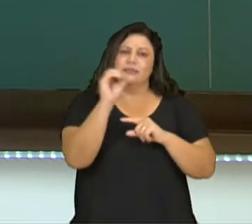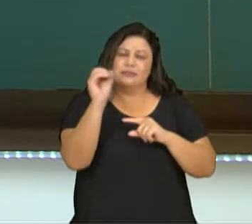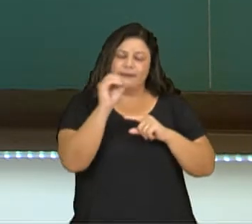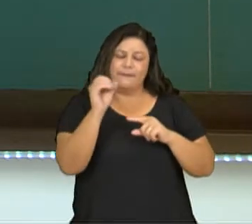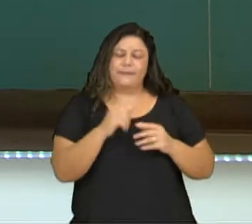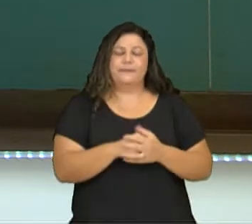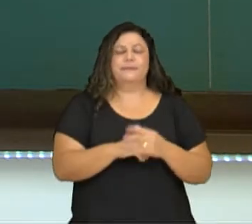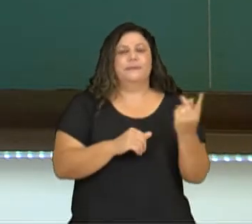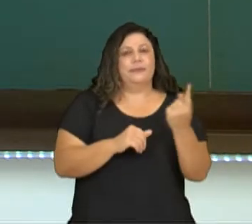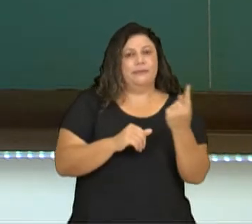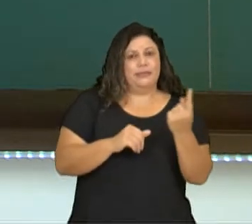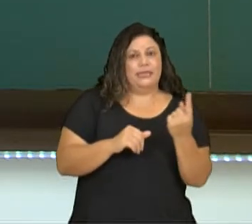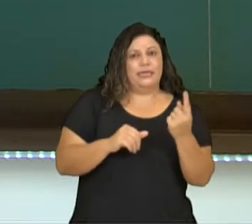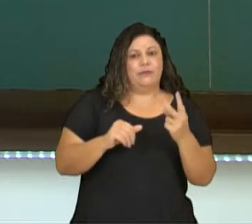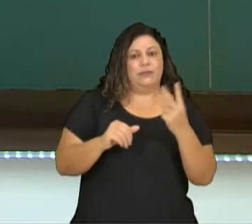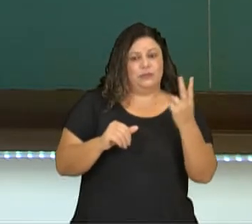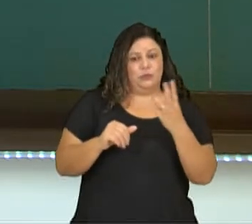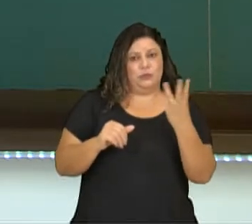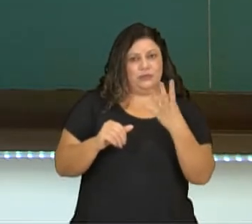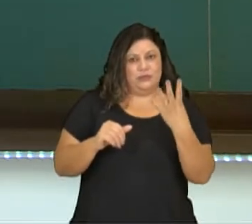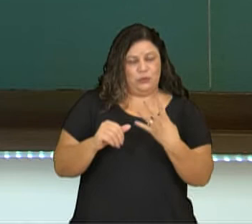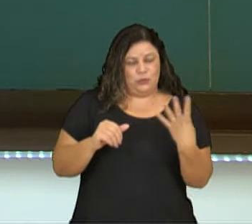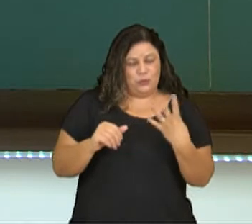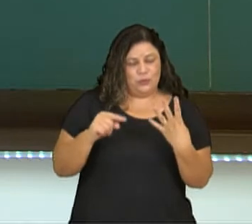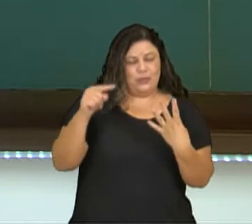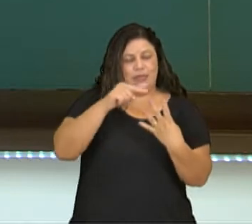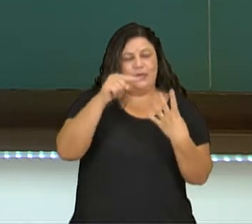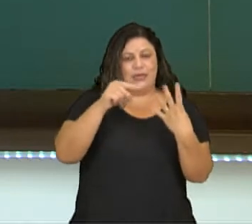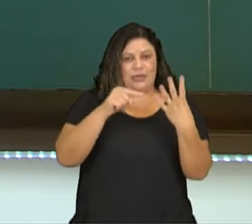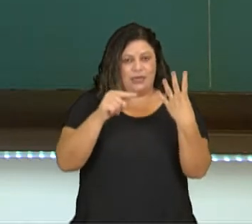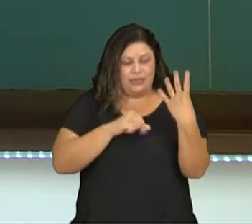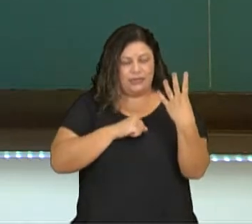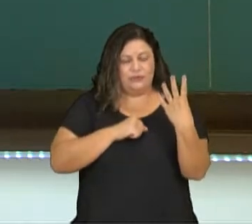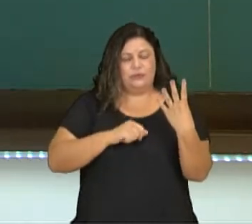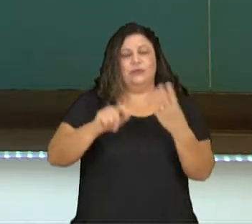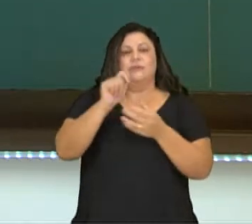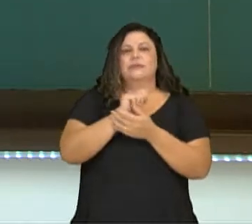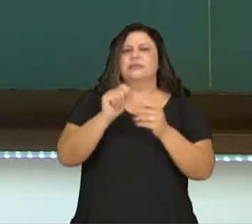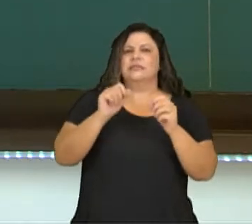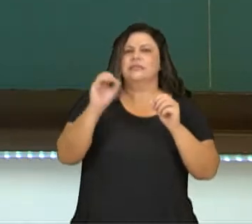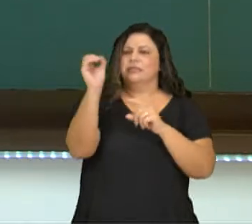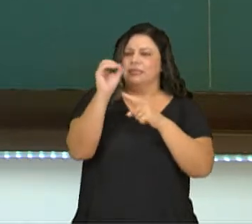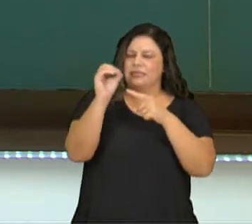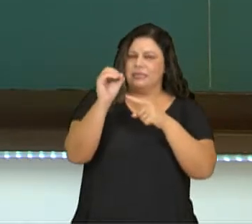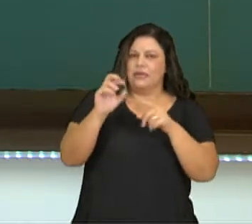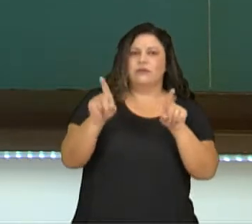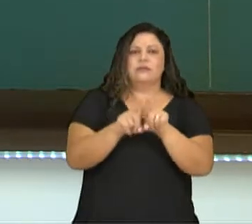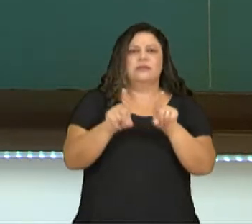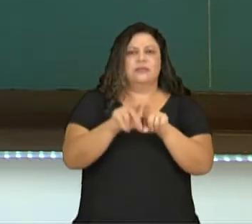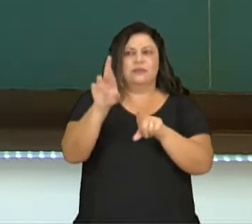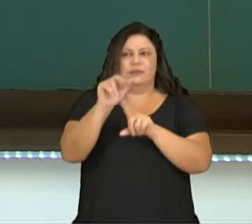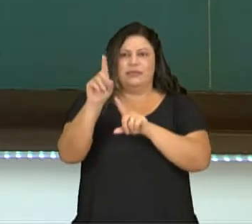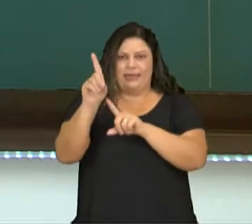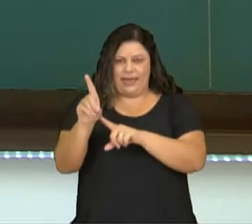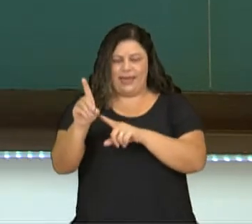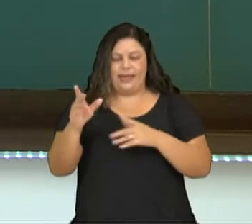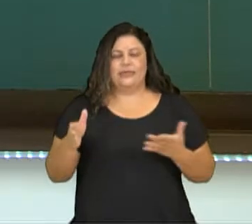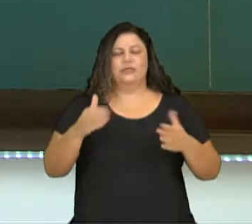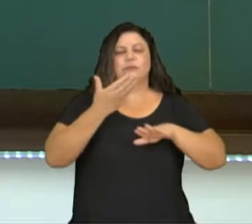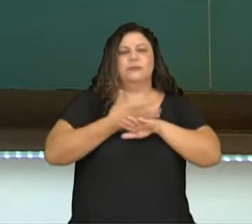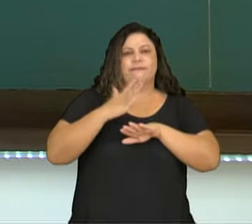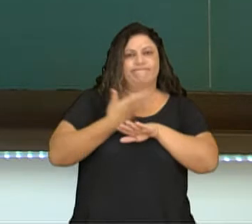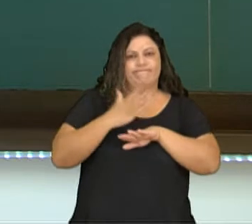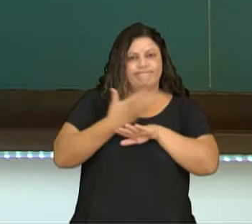quadrante para ângulos no segundo, terceiro e quarto, escritos em graus e também em radianos, tá? Para que seja feita essa